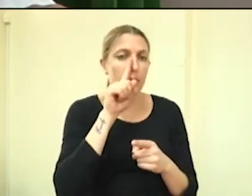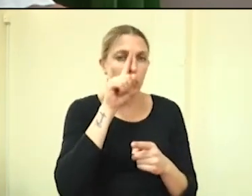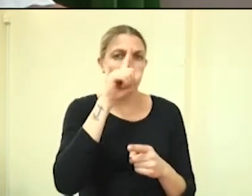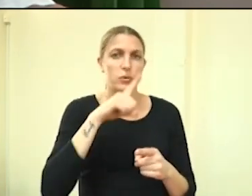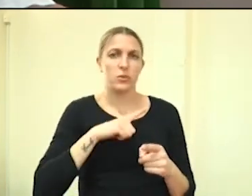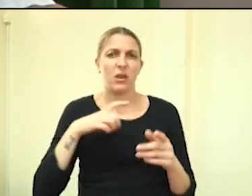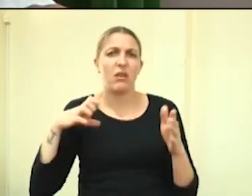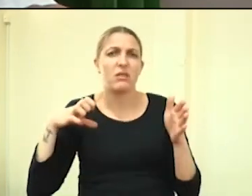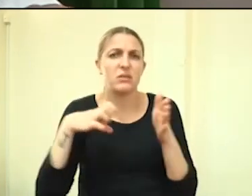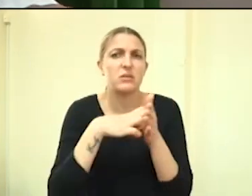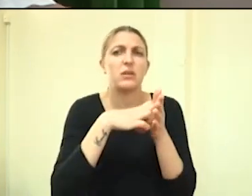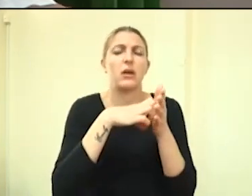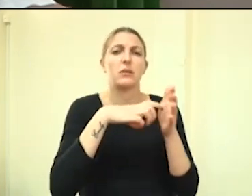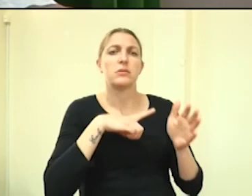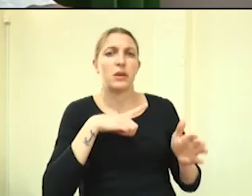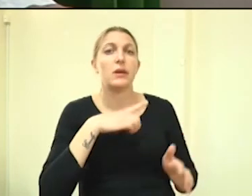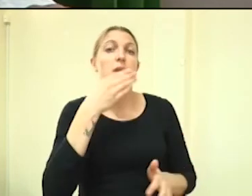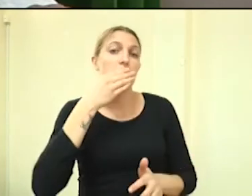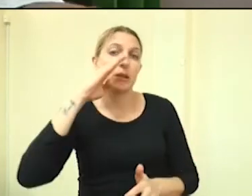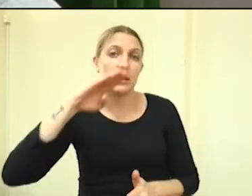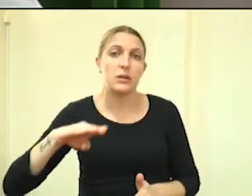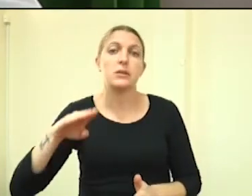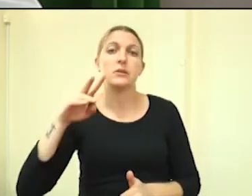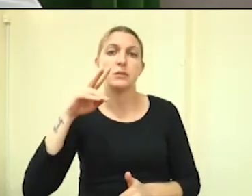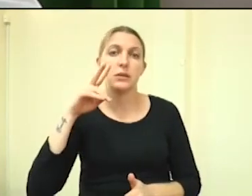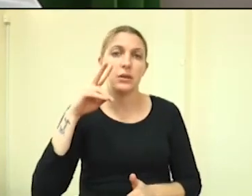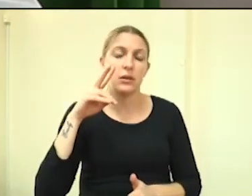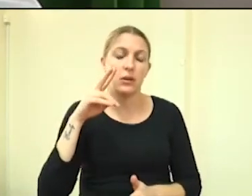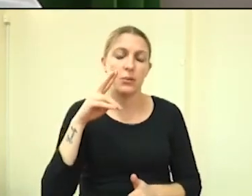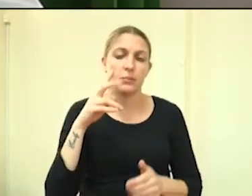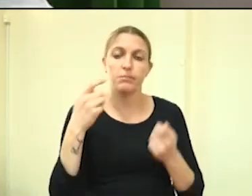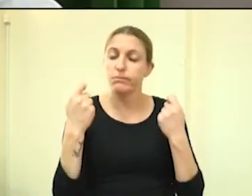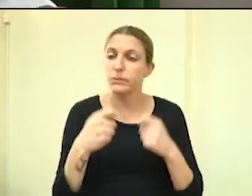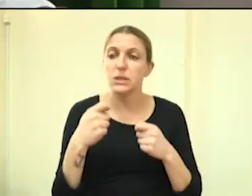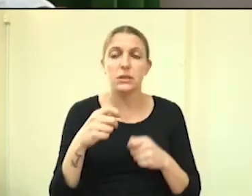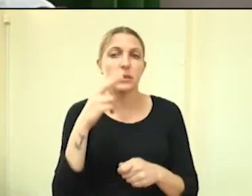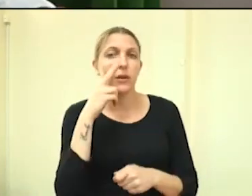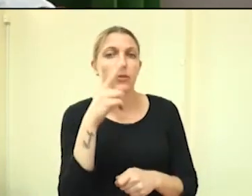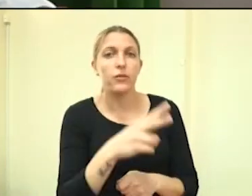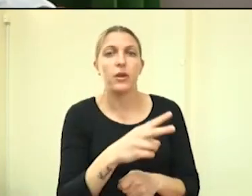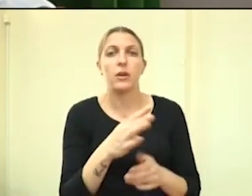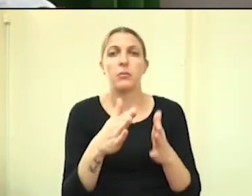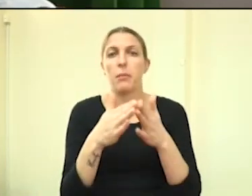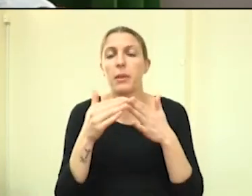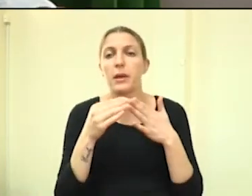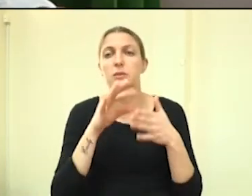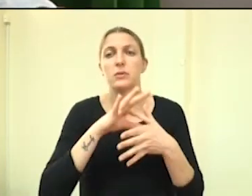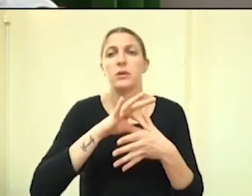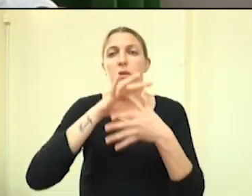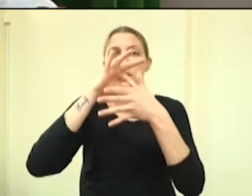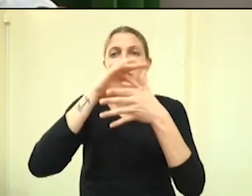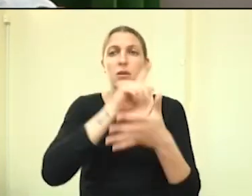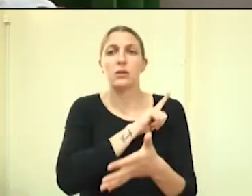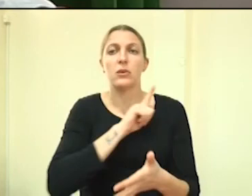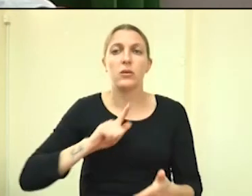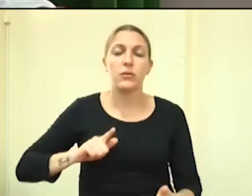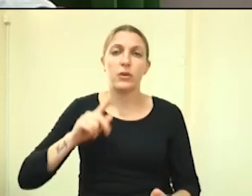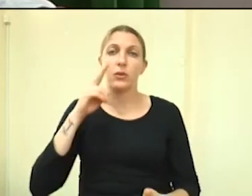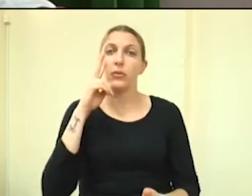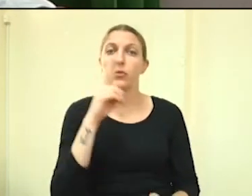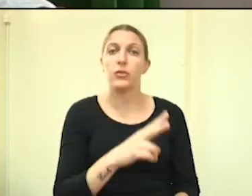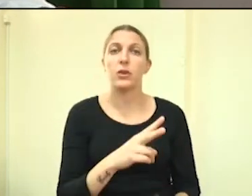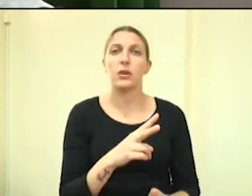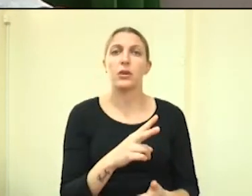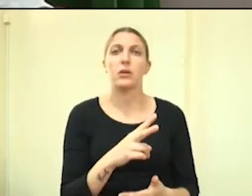líder, desse uma olhada nesse projeto, sei que tinha no passado, não sei se vai ser feito esse projeto ou não. É uma informação